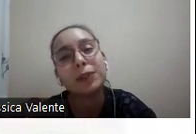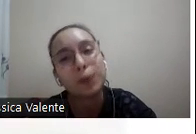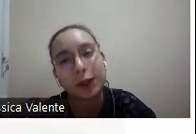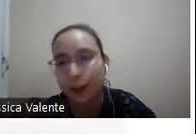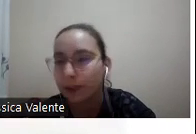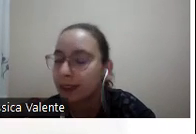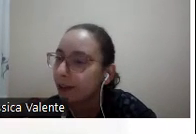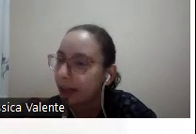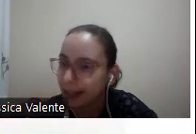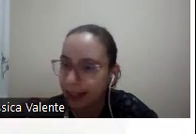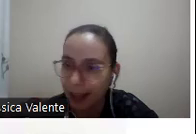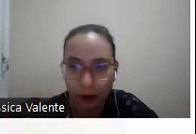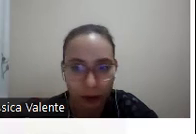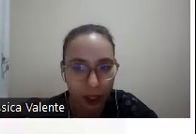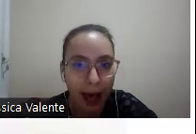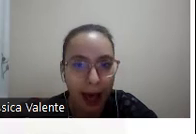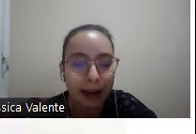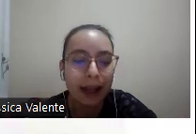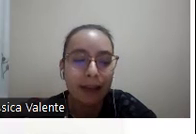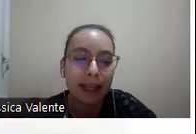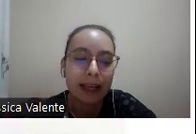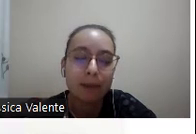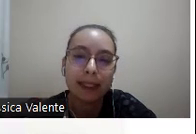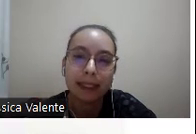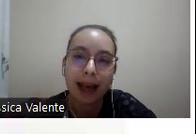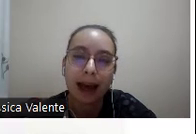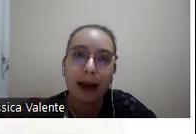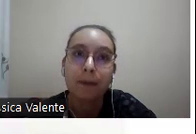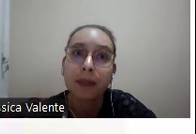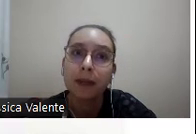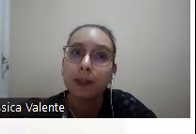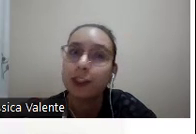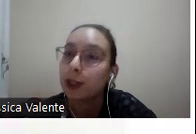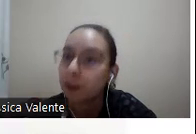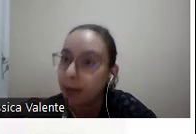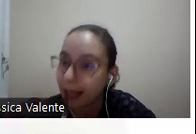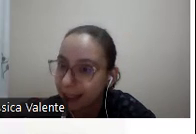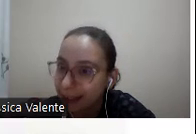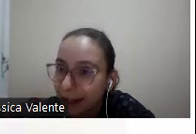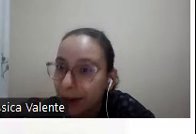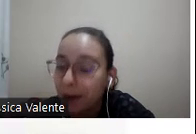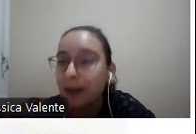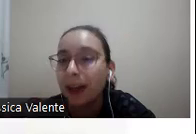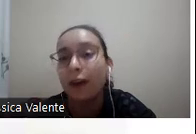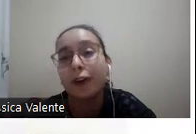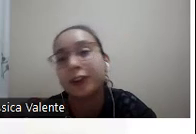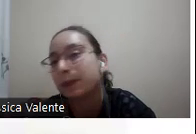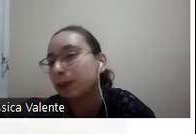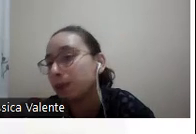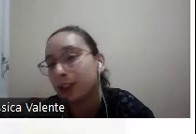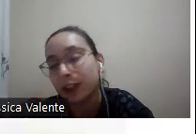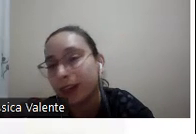ter algumas expressões que você não vai entender logo de cara, vai ter que precisar pedir uma explicação,